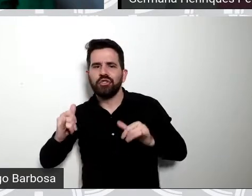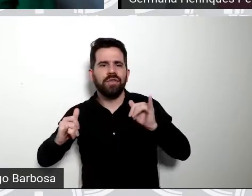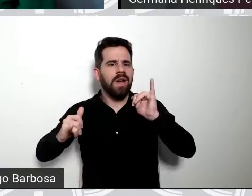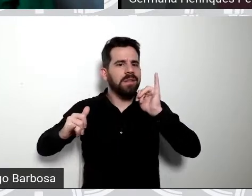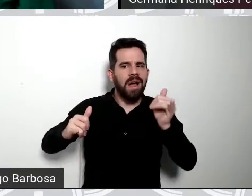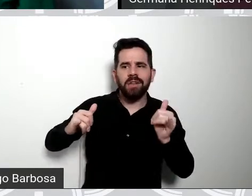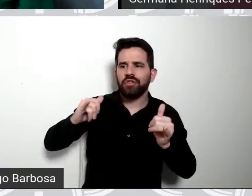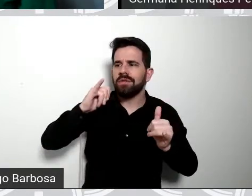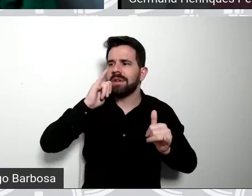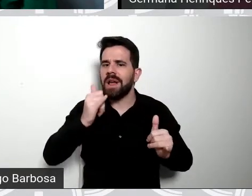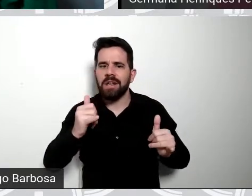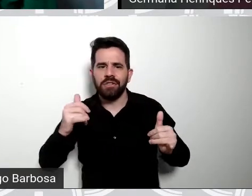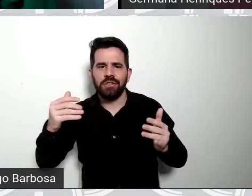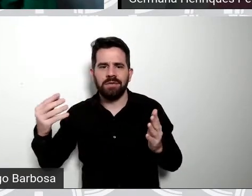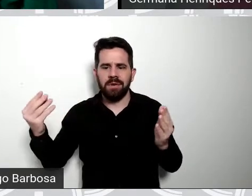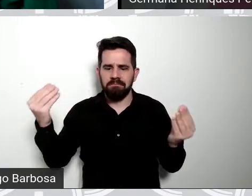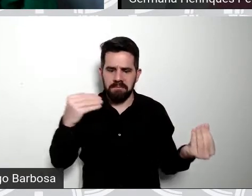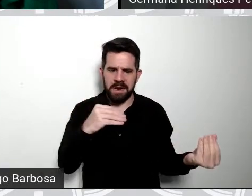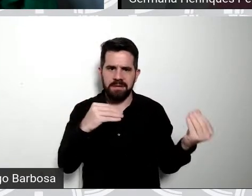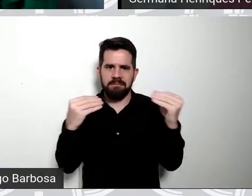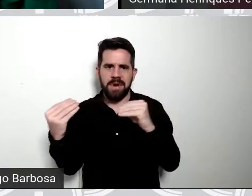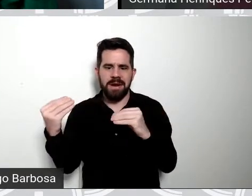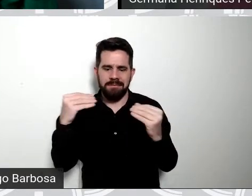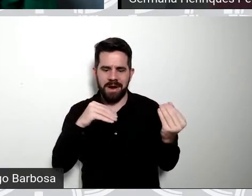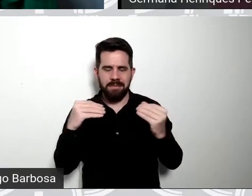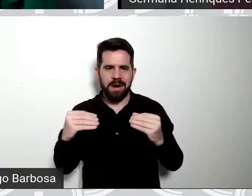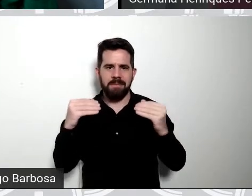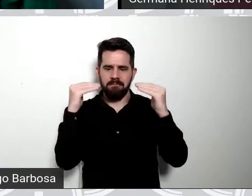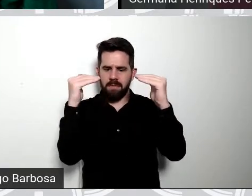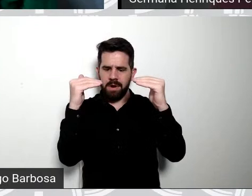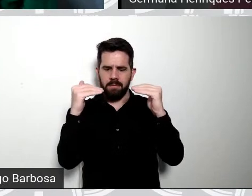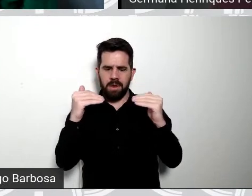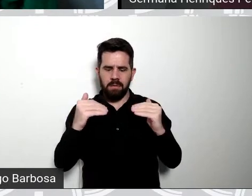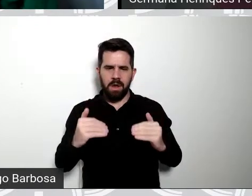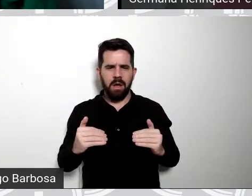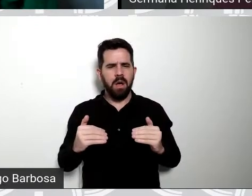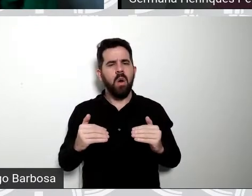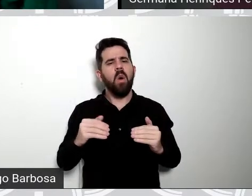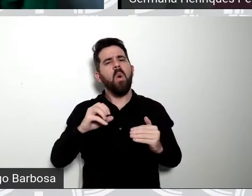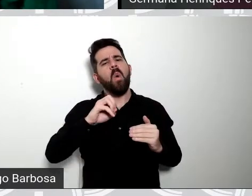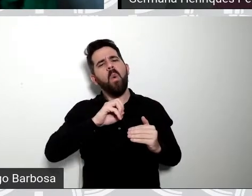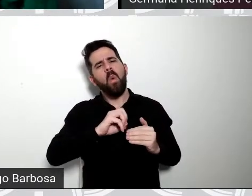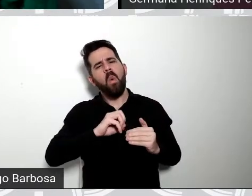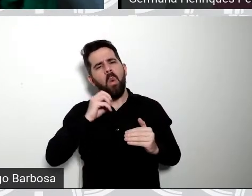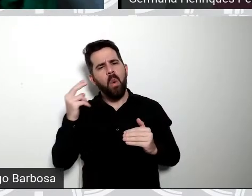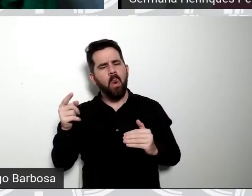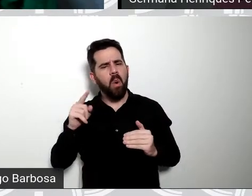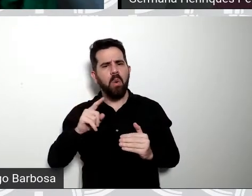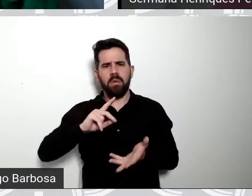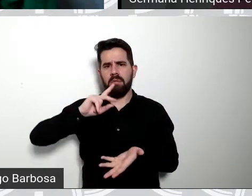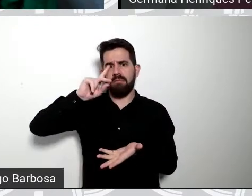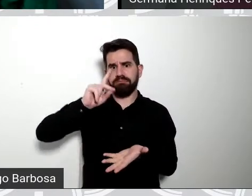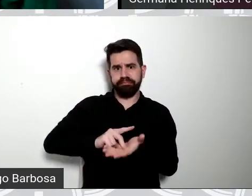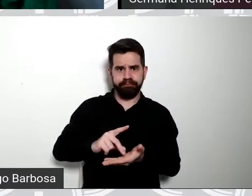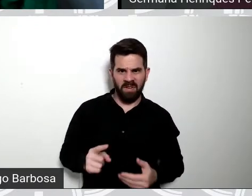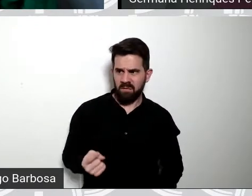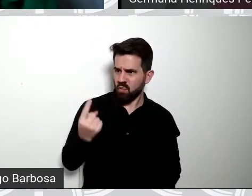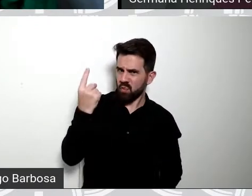coerente corresponderia a uma verdade única? Nós acreditamos que não é esta segunda